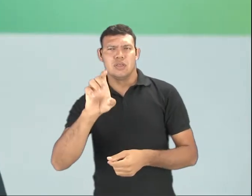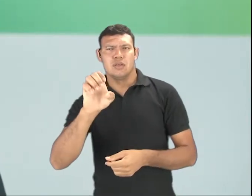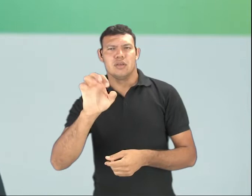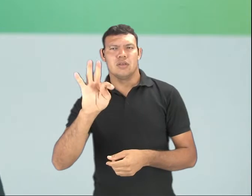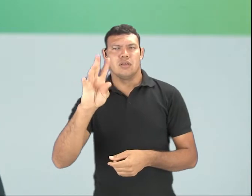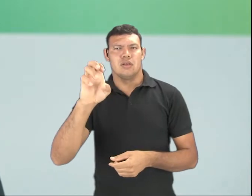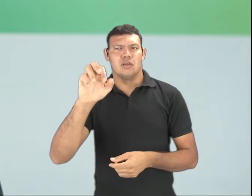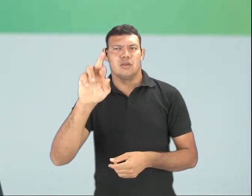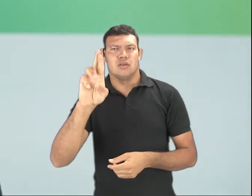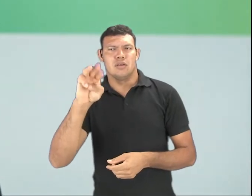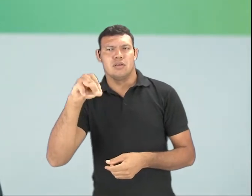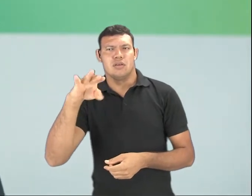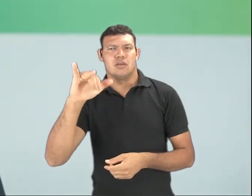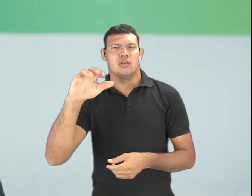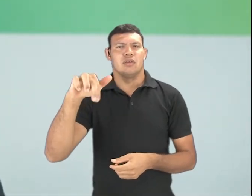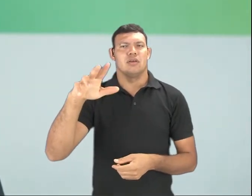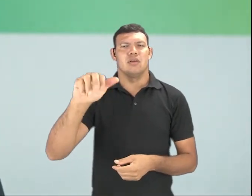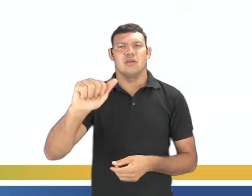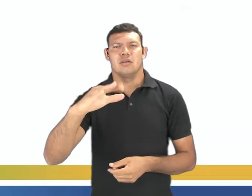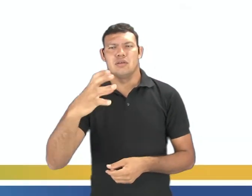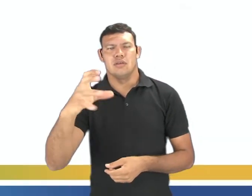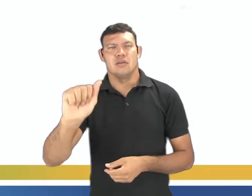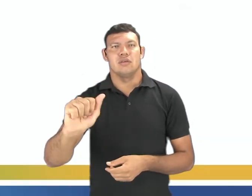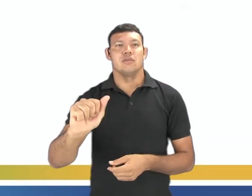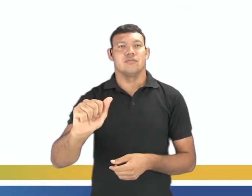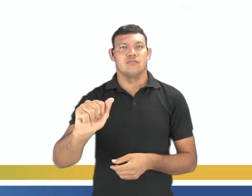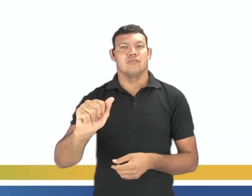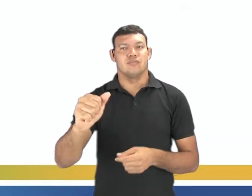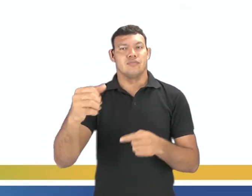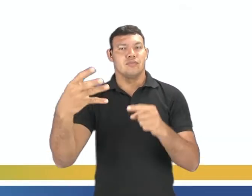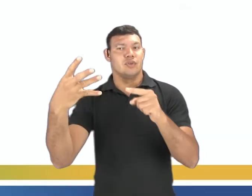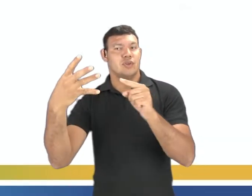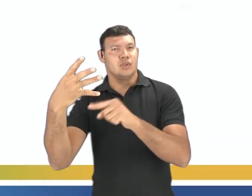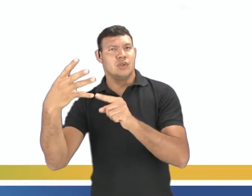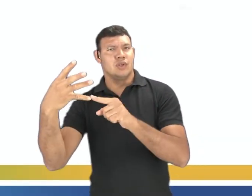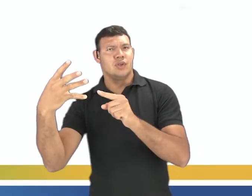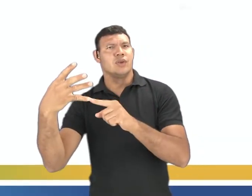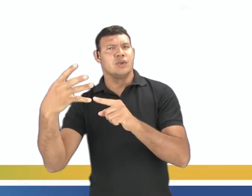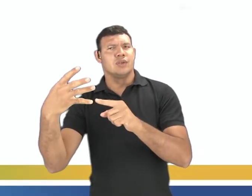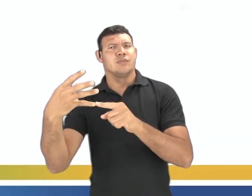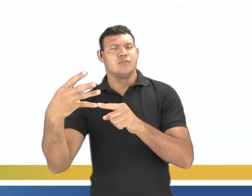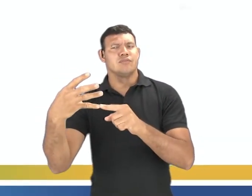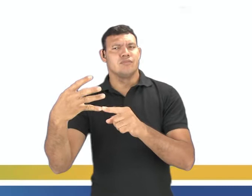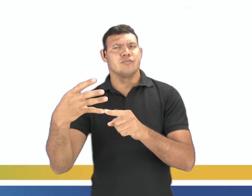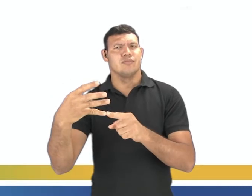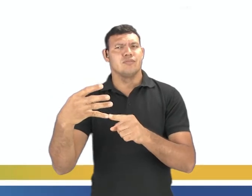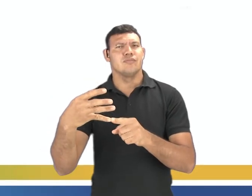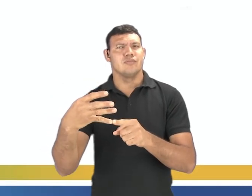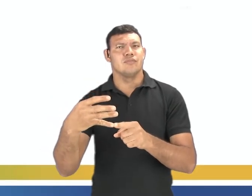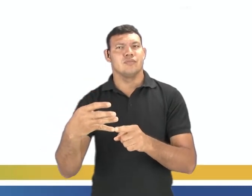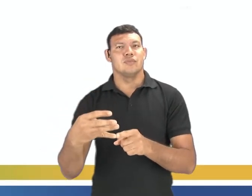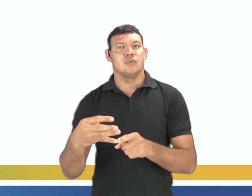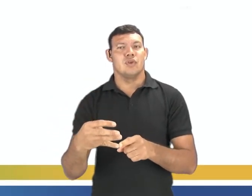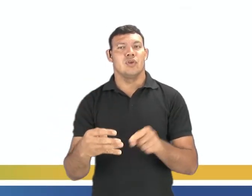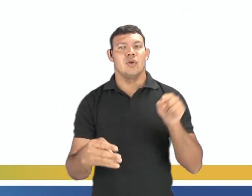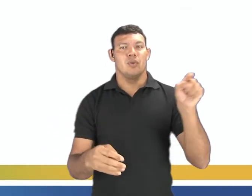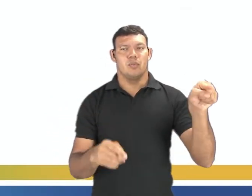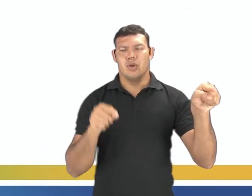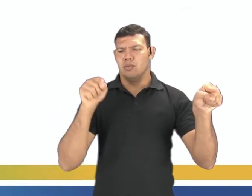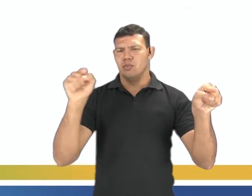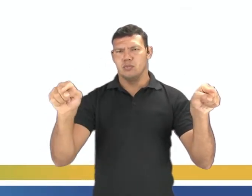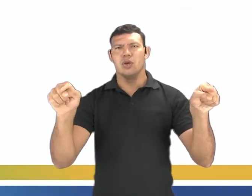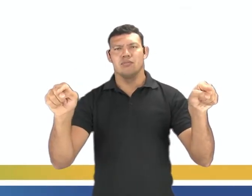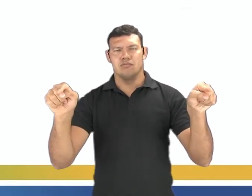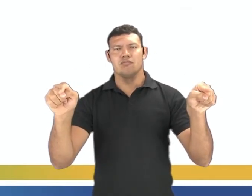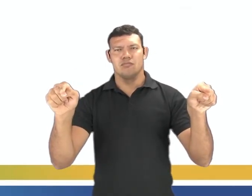aí nós temos no postulado quatro que diz o seguinte dois pontos distintos determina uma única reta